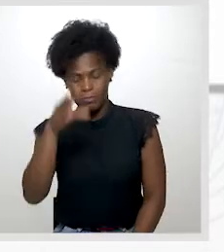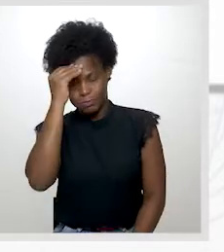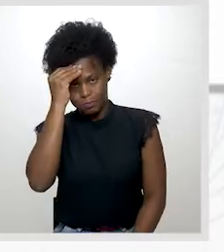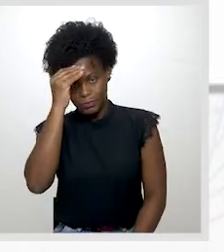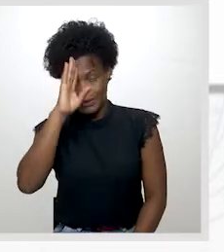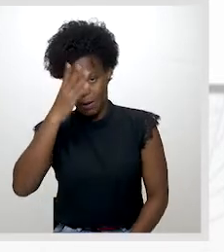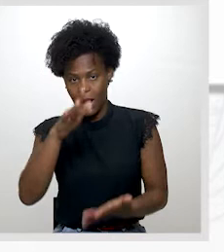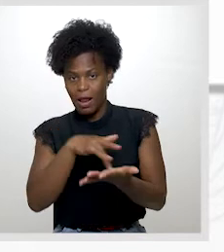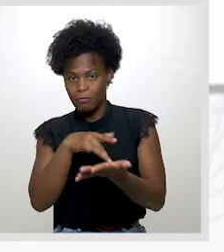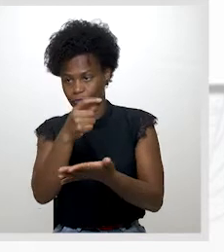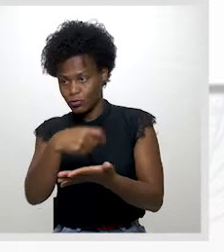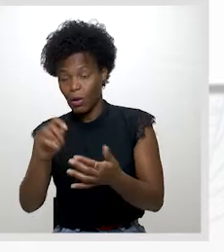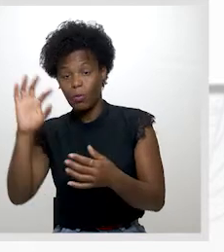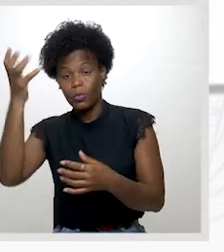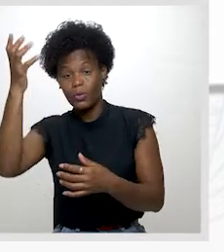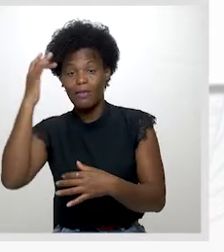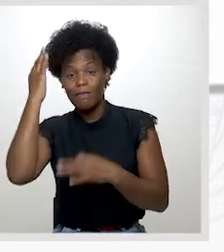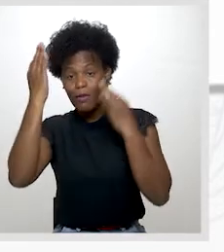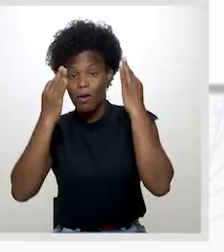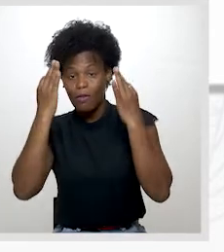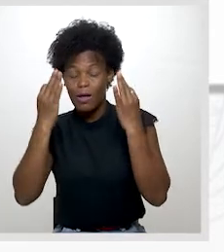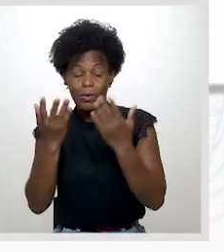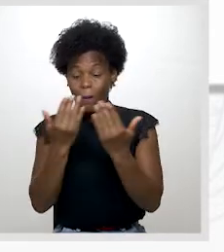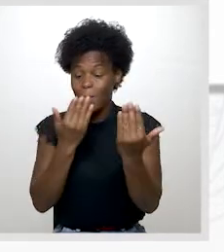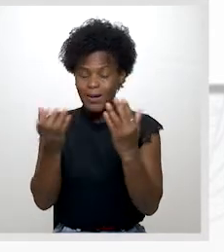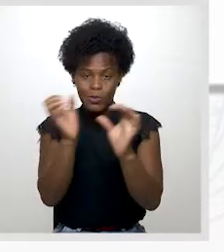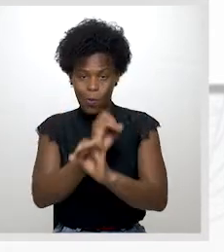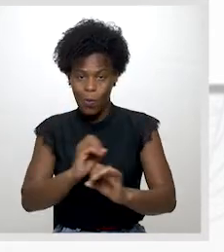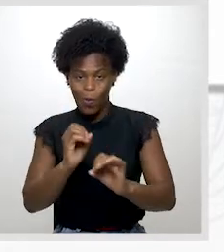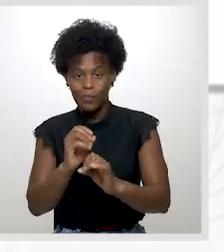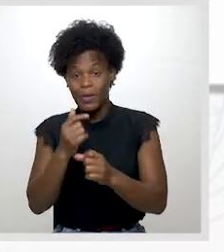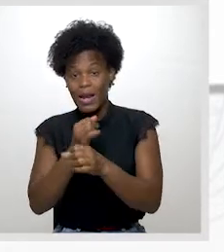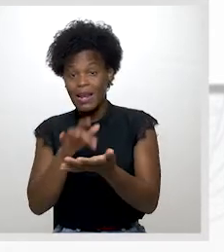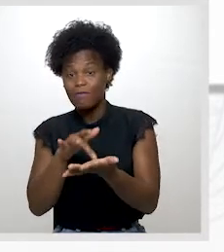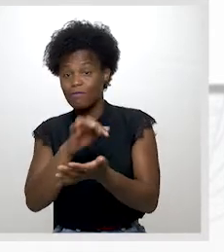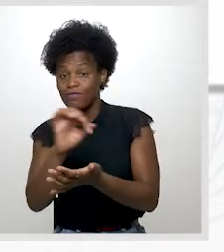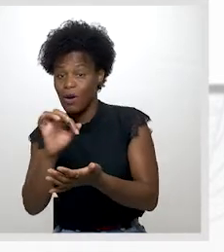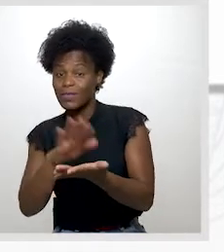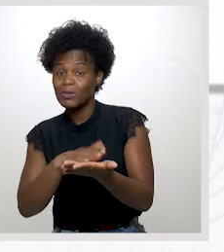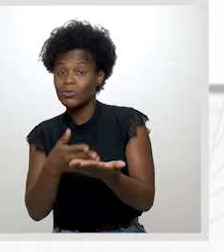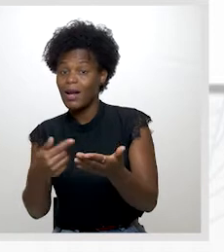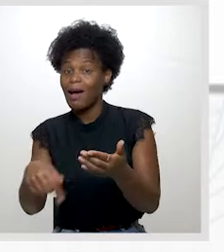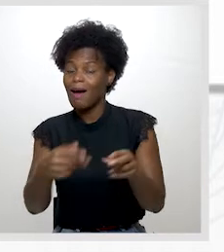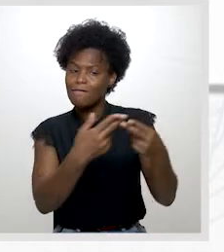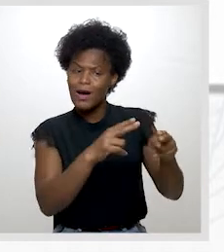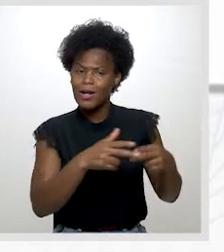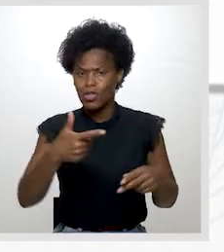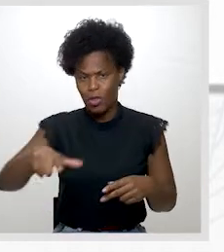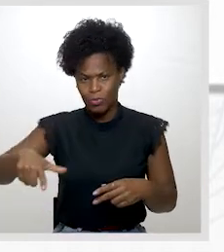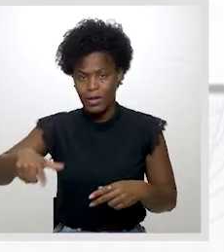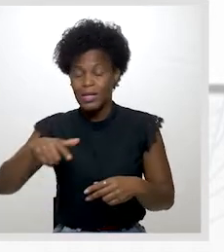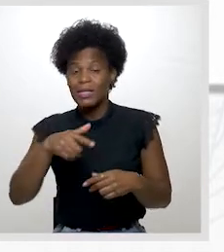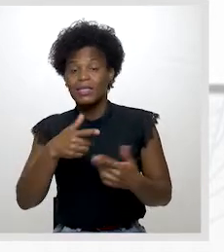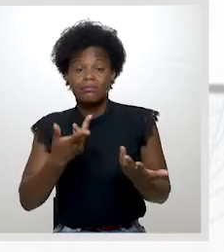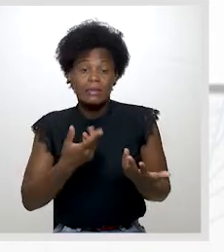saber literário, cultural e filosófico incomparável. A sua obra encontra-se traduzida em diversas